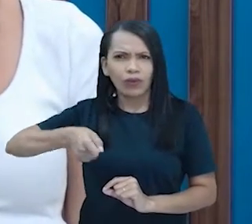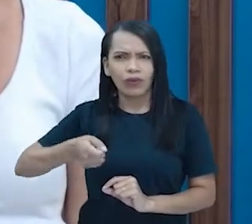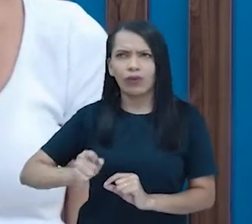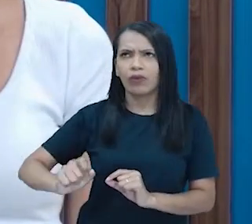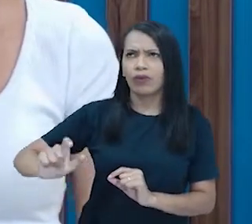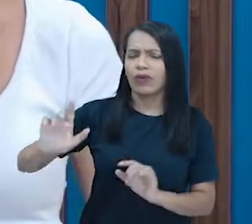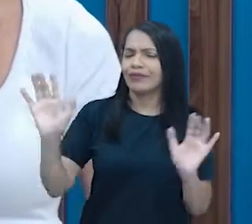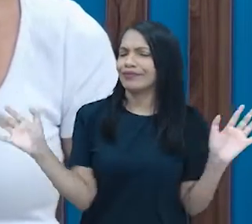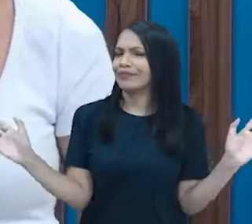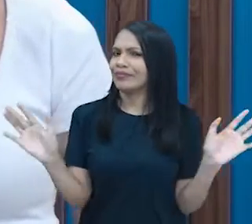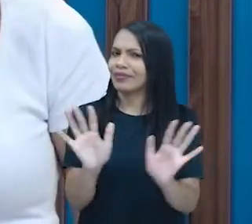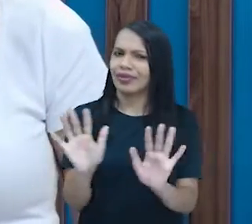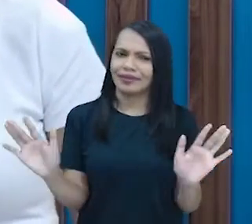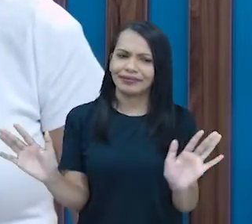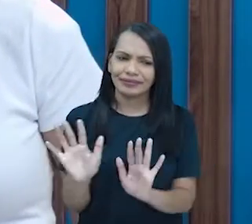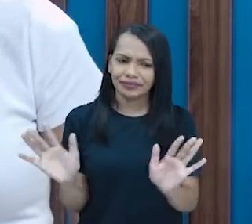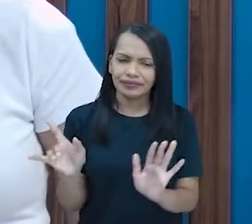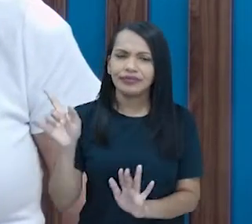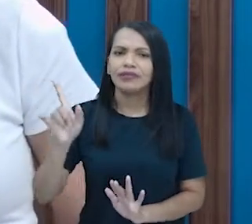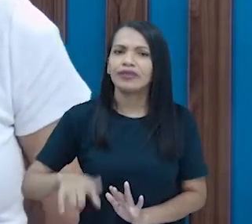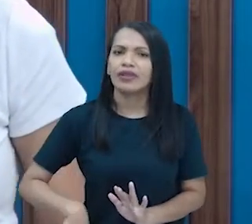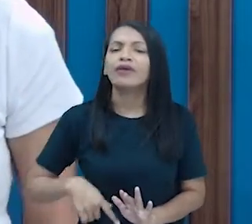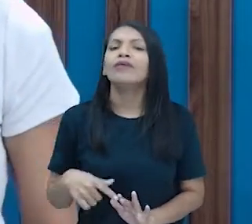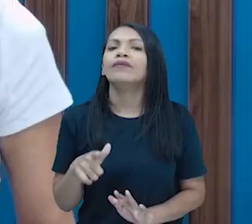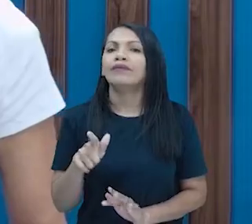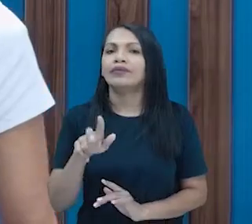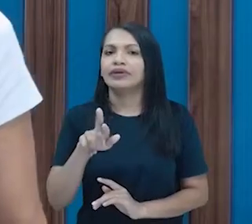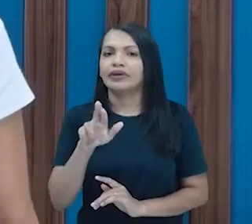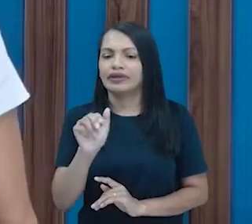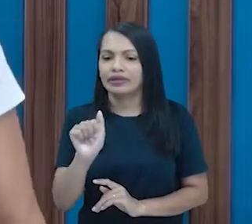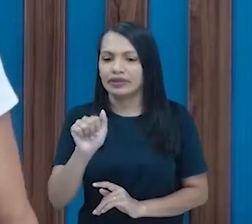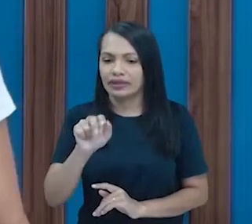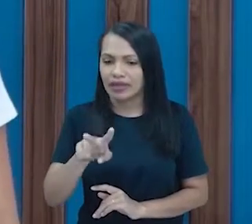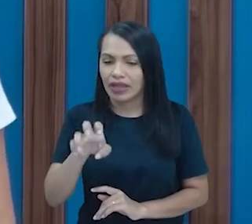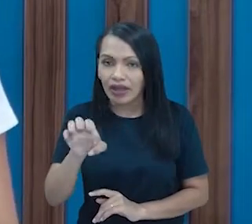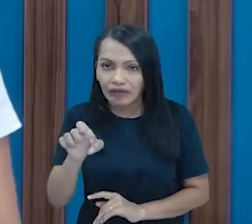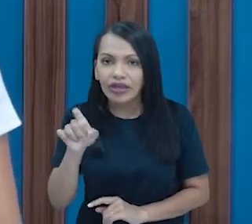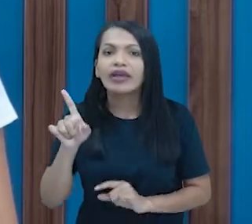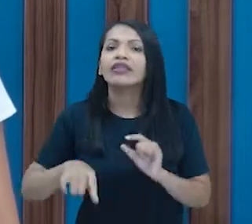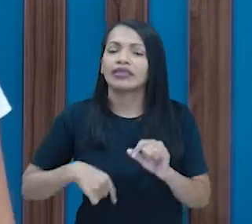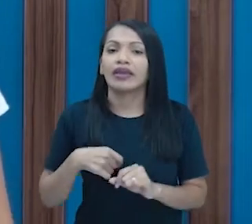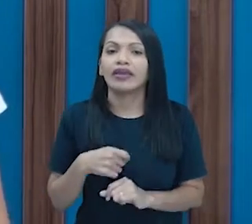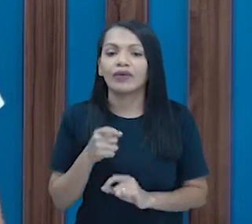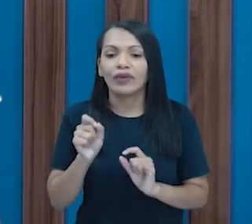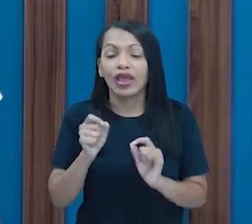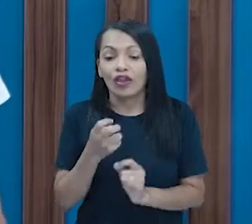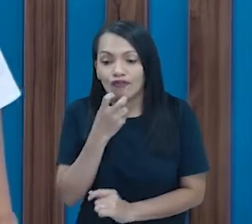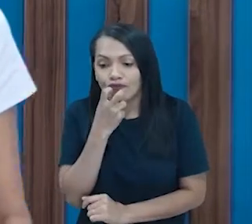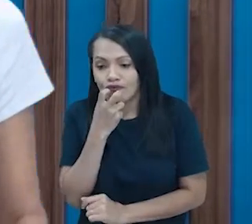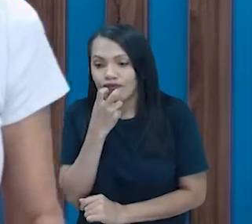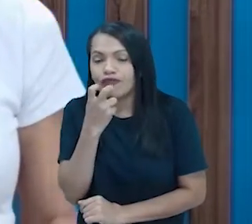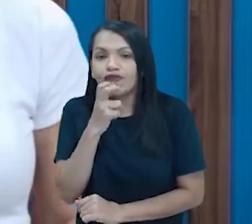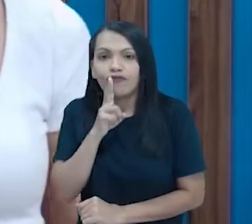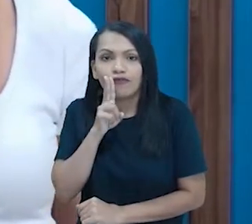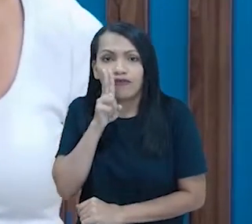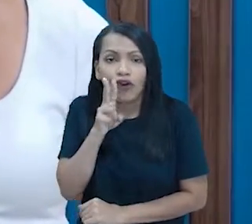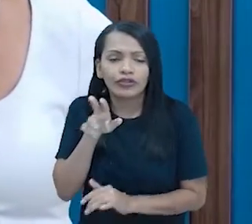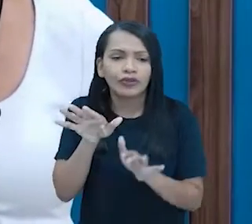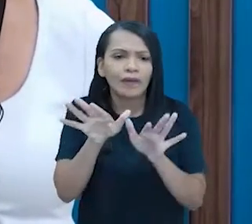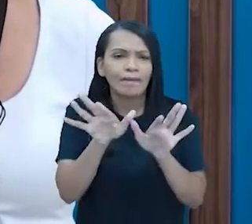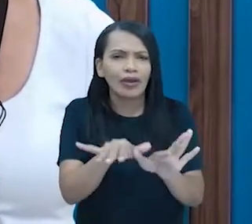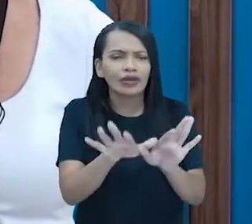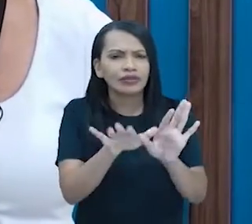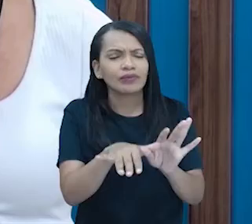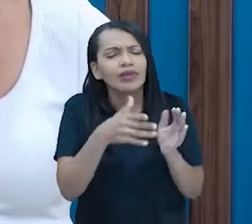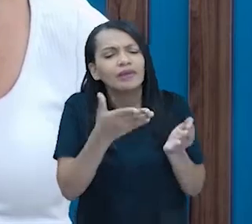questão justamente de sons mais graves. O leão, por exemplo, ele vai ter um som mais grave, né? O passarinho não, aquele som